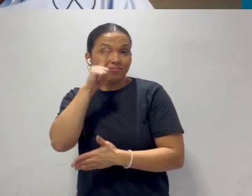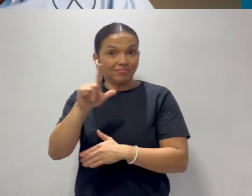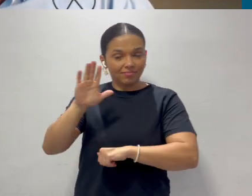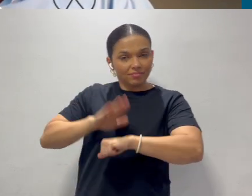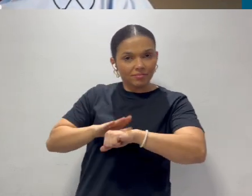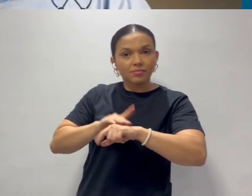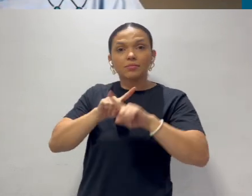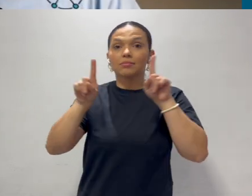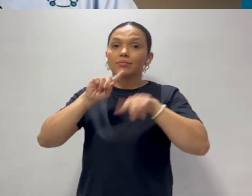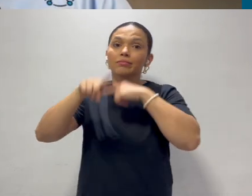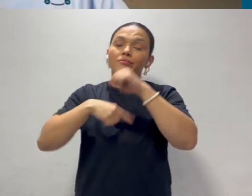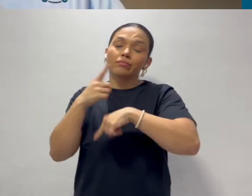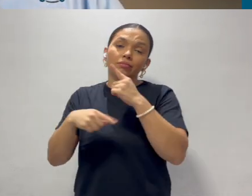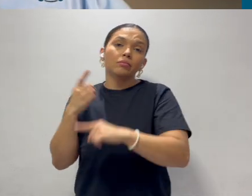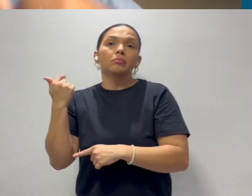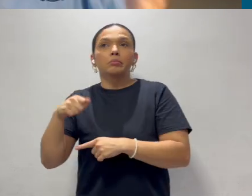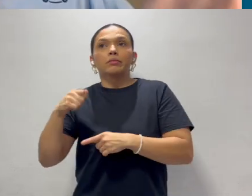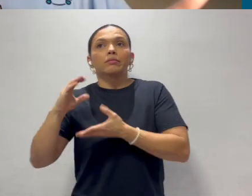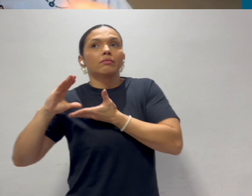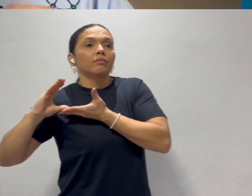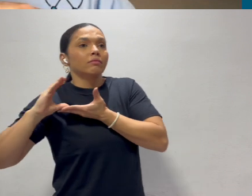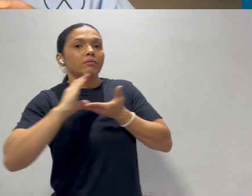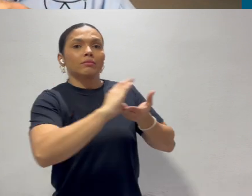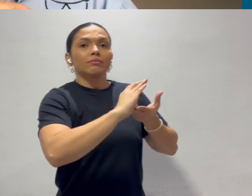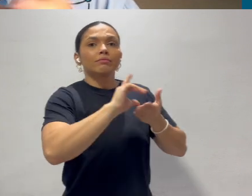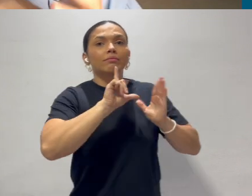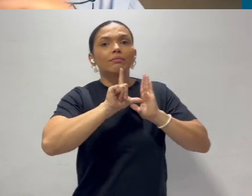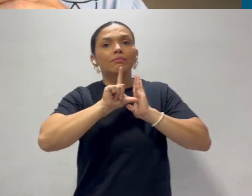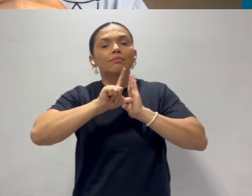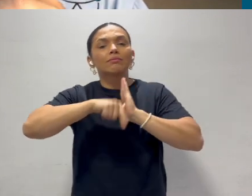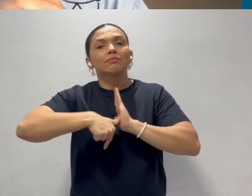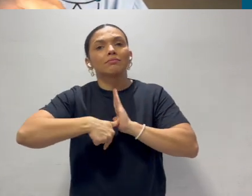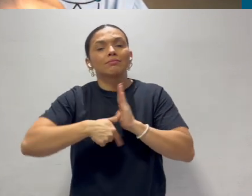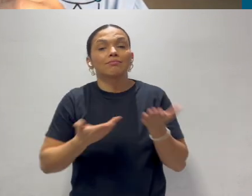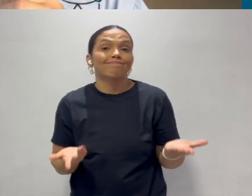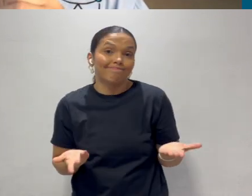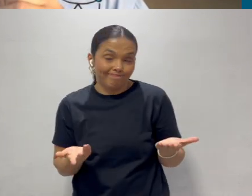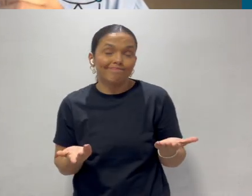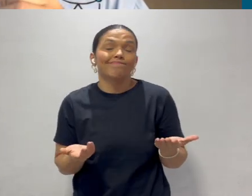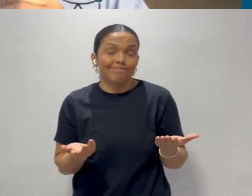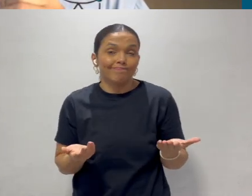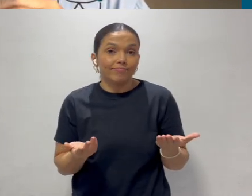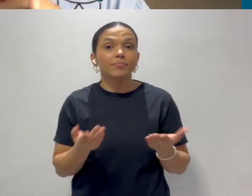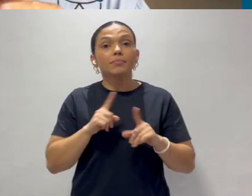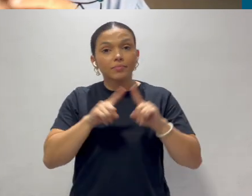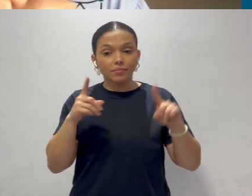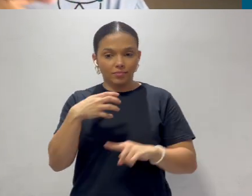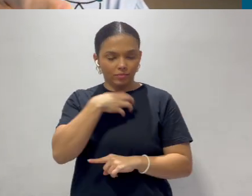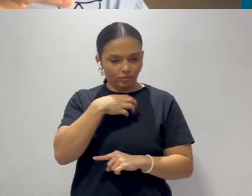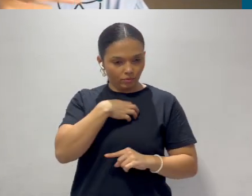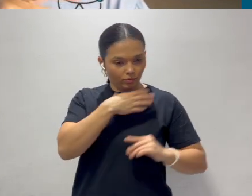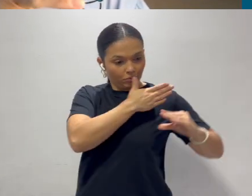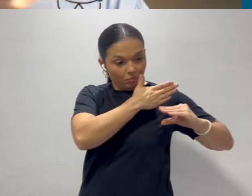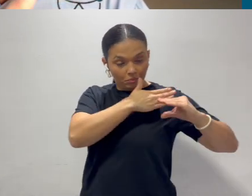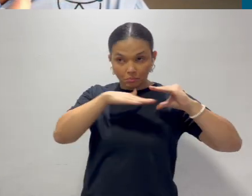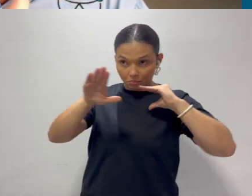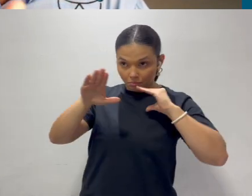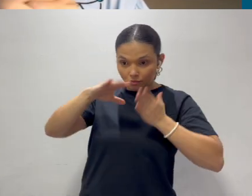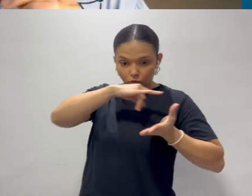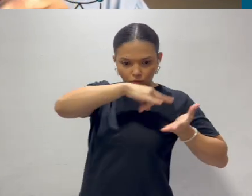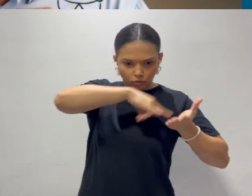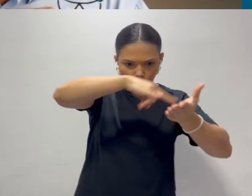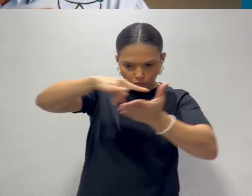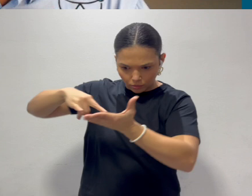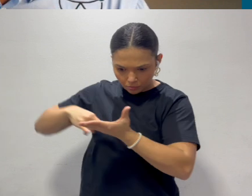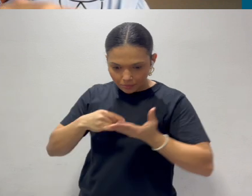Entre aspas, porque depois vai ter que pagar o atrasado da pessoa que entrou com o pedido. Mas essa maneira de encaminhar o